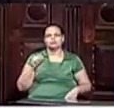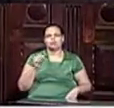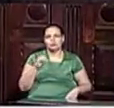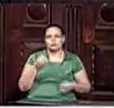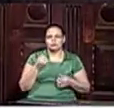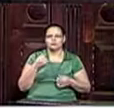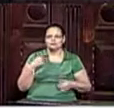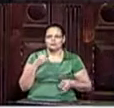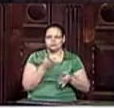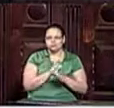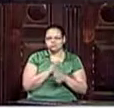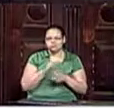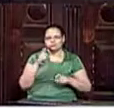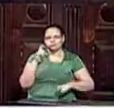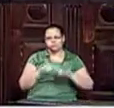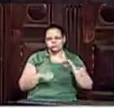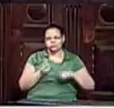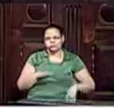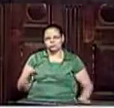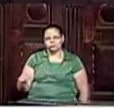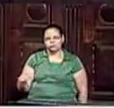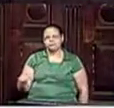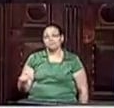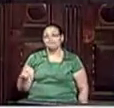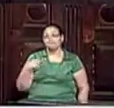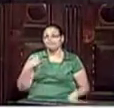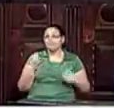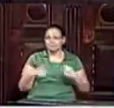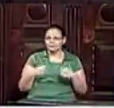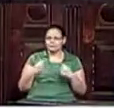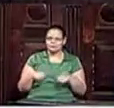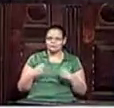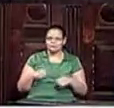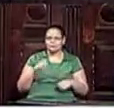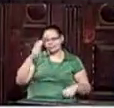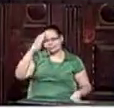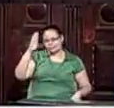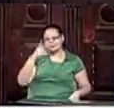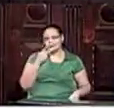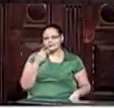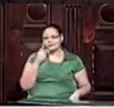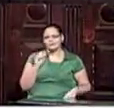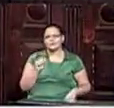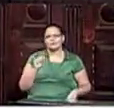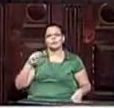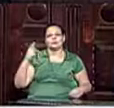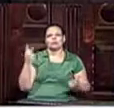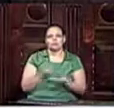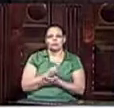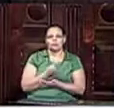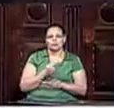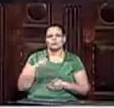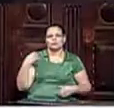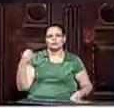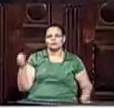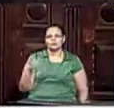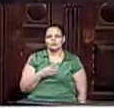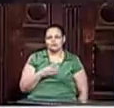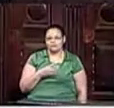sexual infantil. Mas eu preciso destacar aqui um caso recente